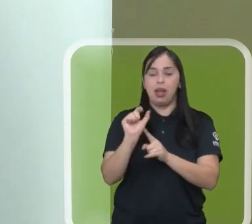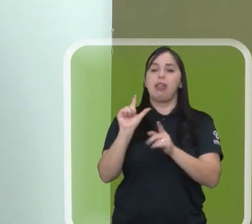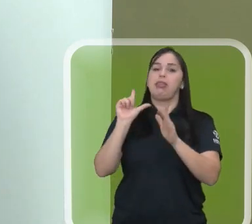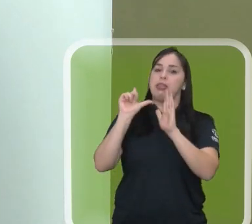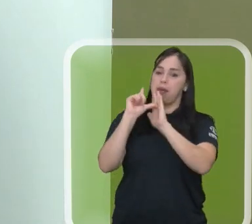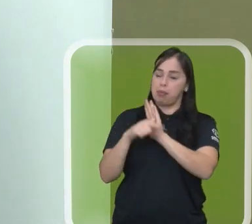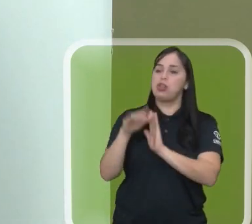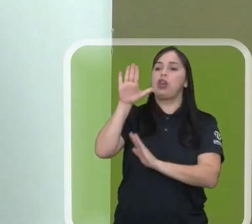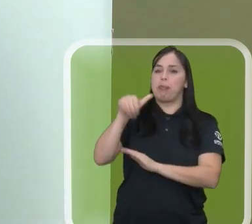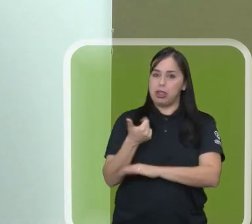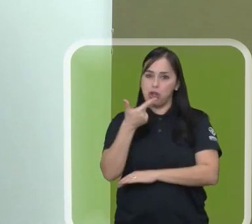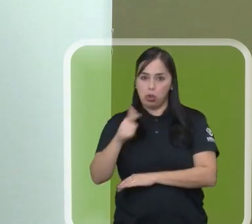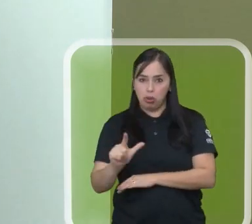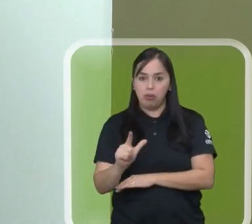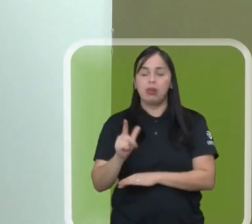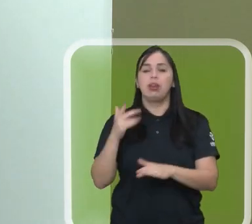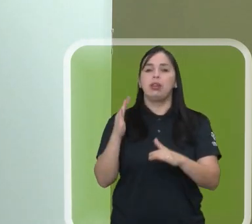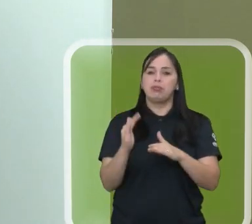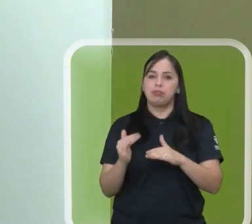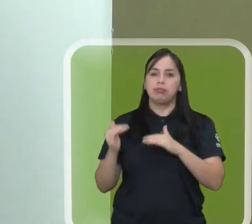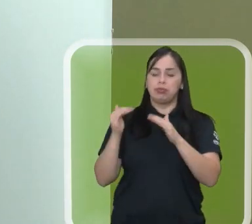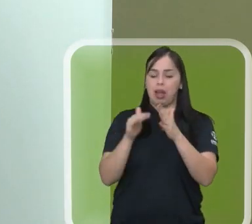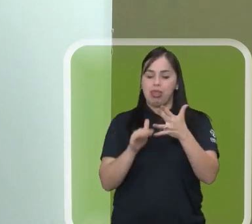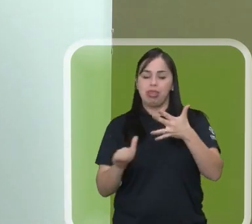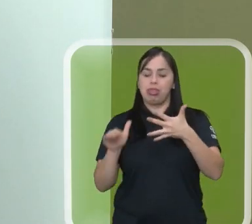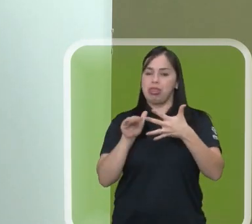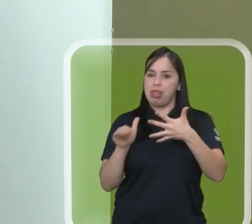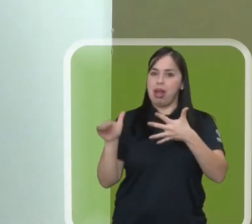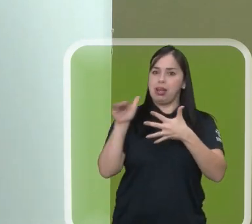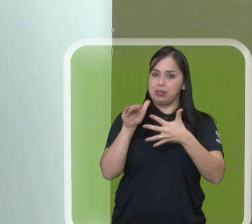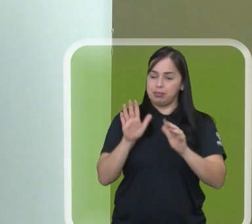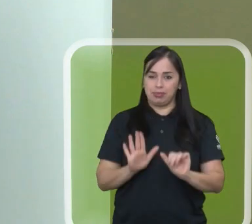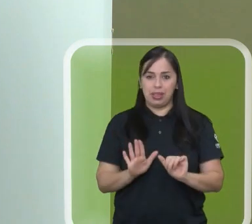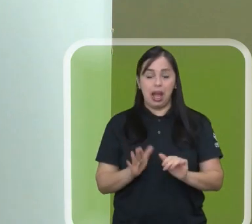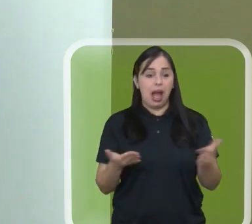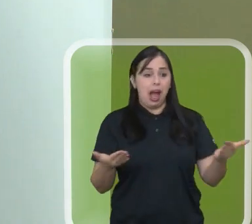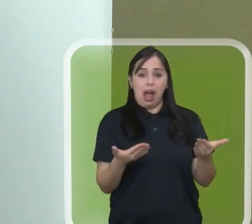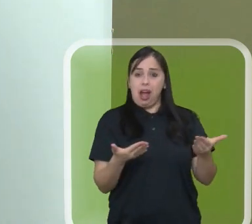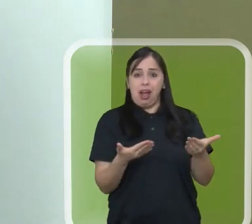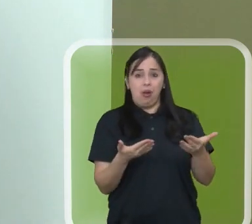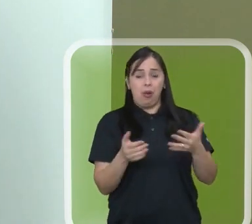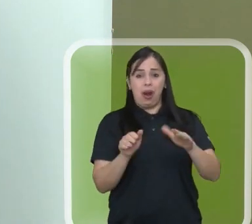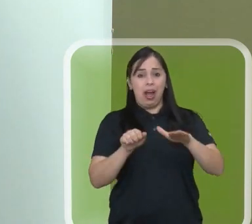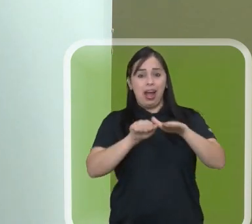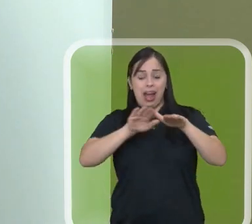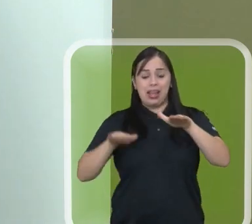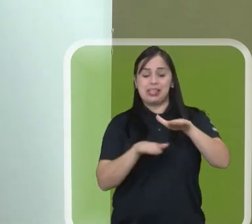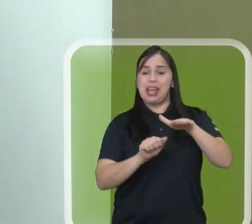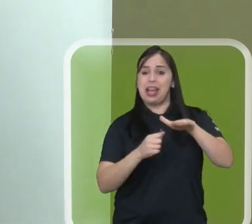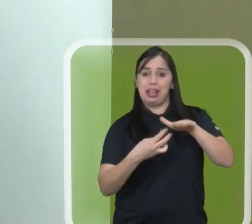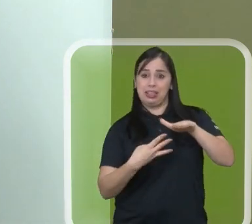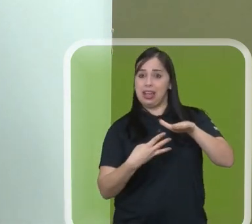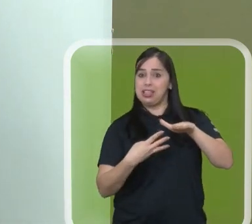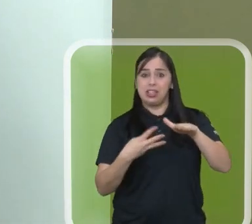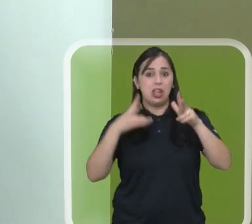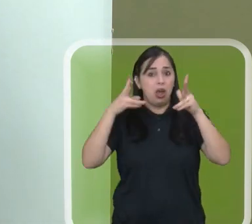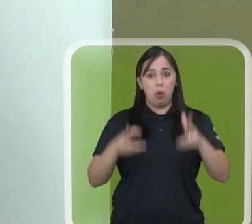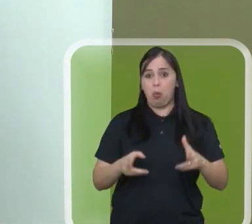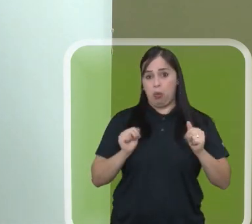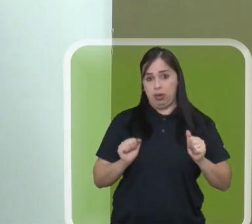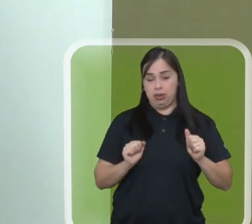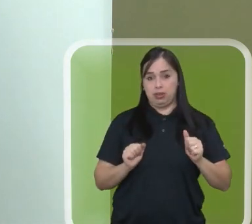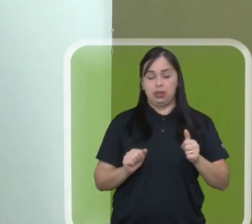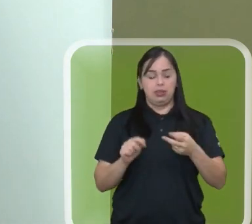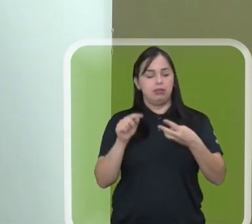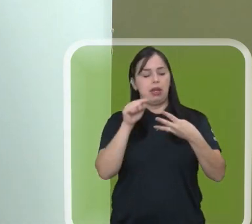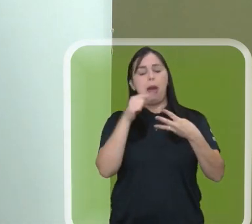volta e a gente conseguiu, então, acesso com o Ricardo Costa. E não foi diferente na Série A3. Na verdade, eu tinha 3